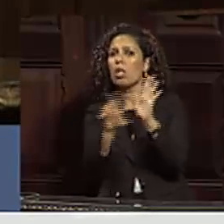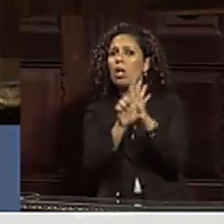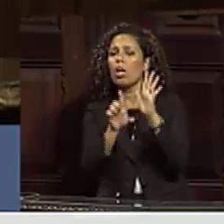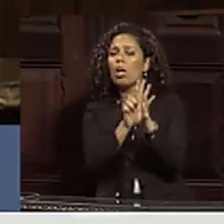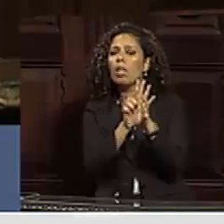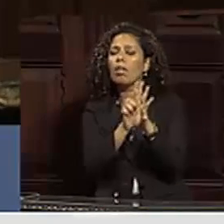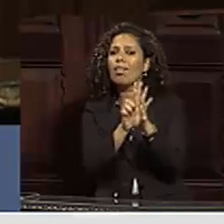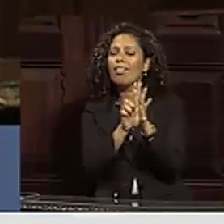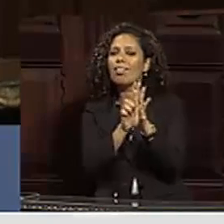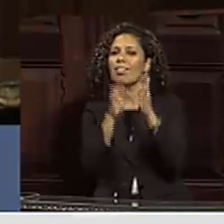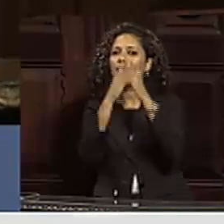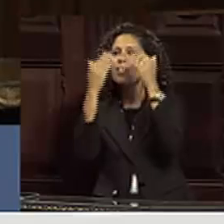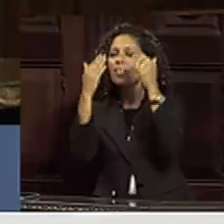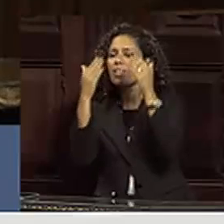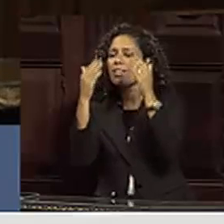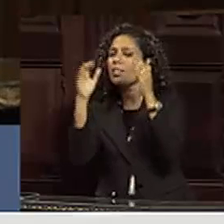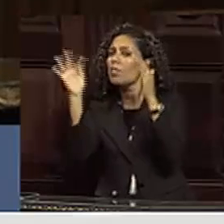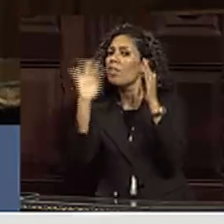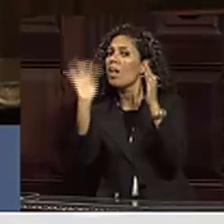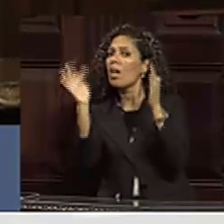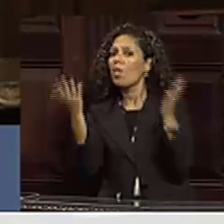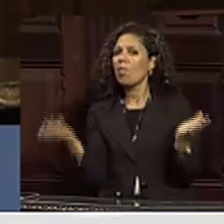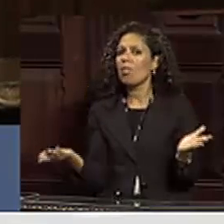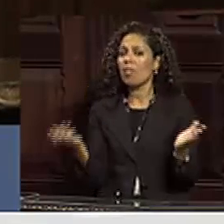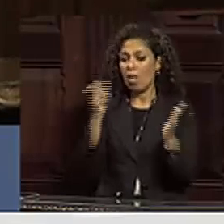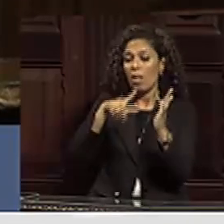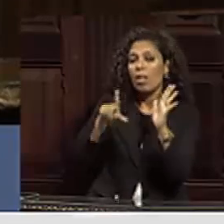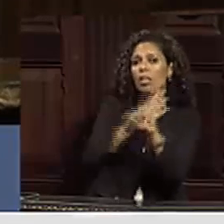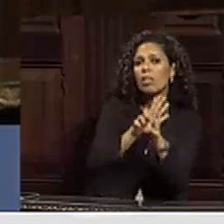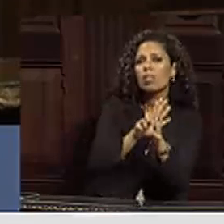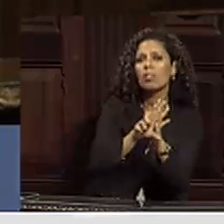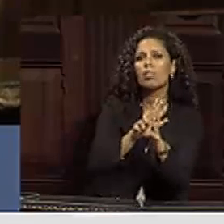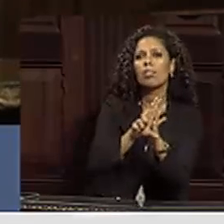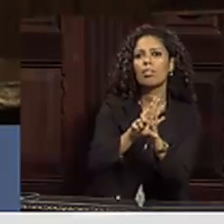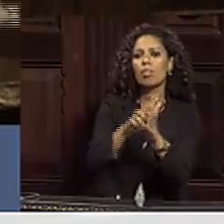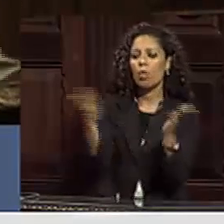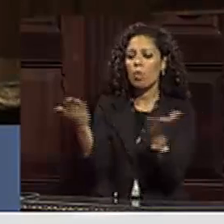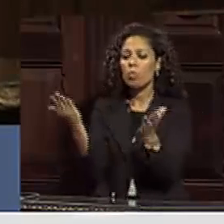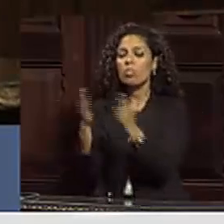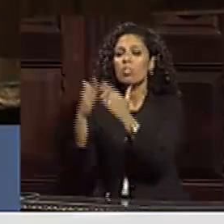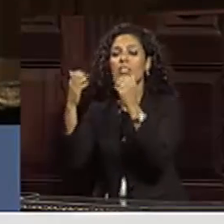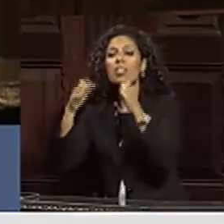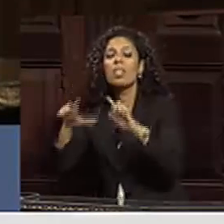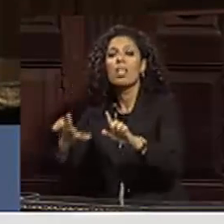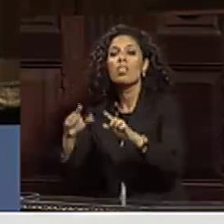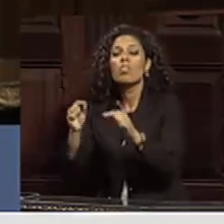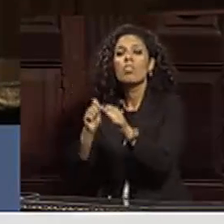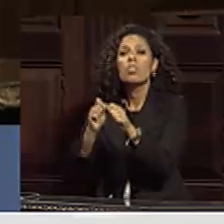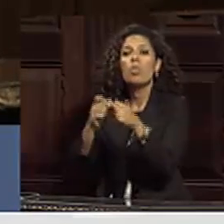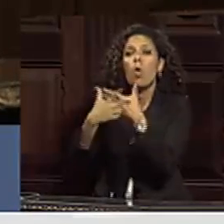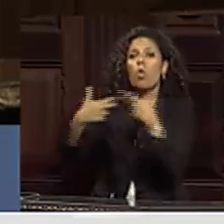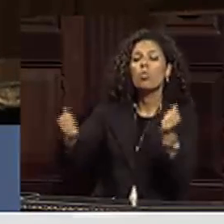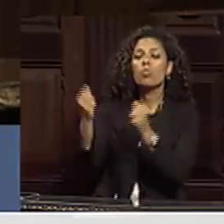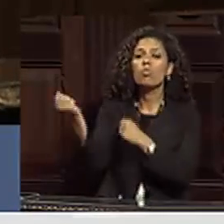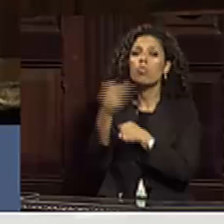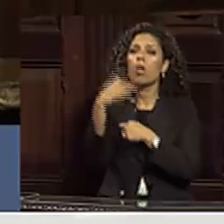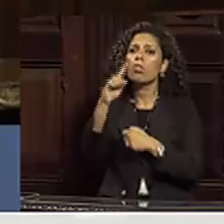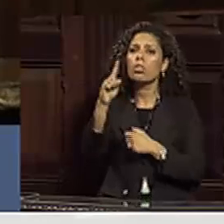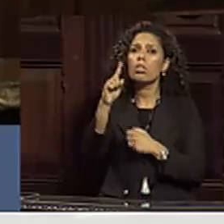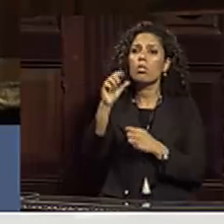só questão de regulamentar. O que nós estamos fazendo aqui é regulamentar uma lei que já existe.